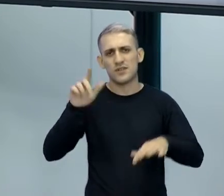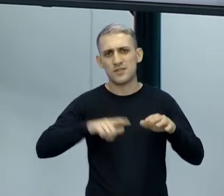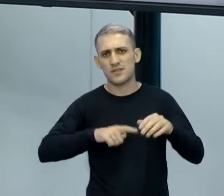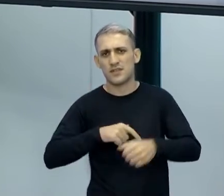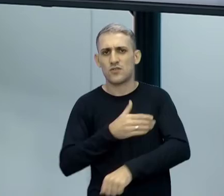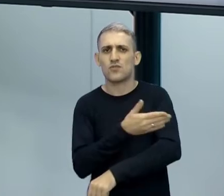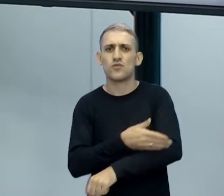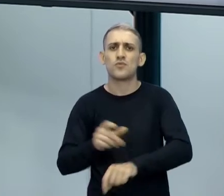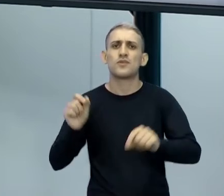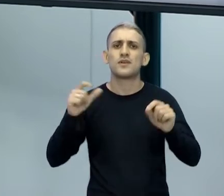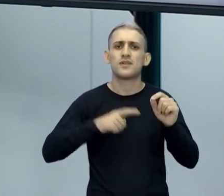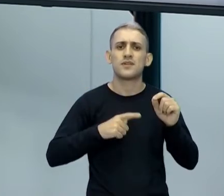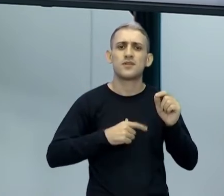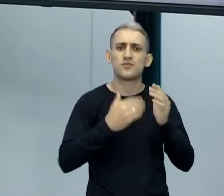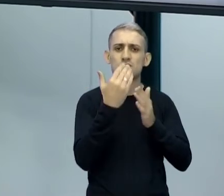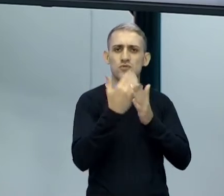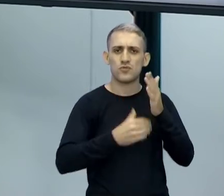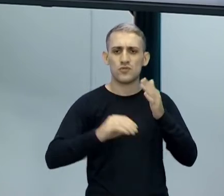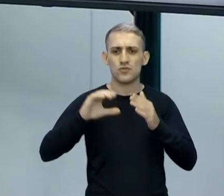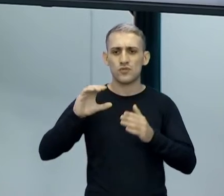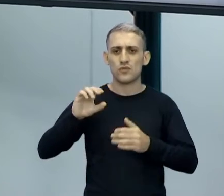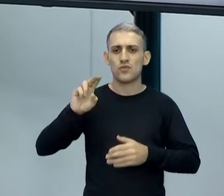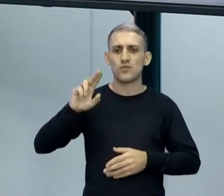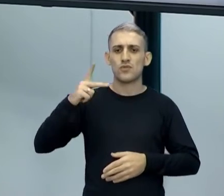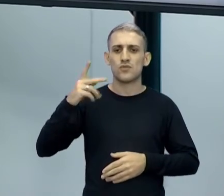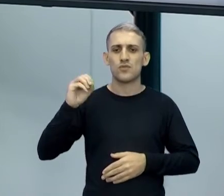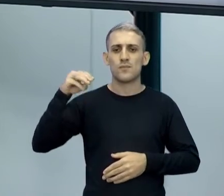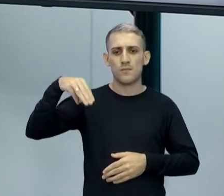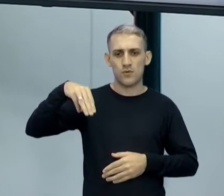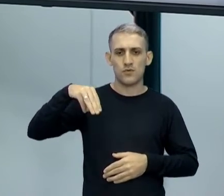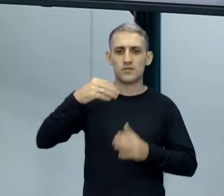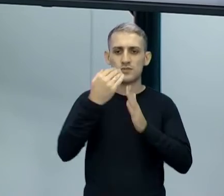costumam dar aqueles cupons, né, de desconto que a gente